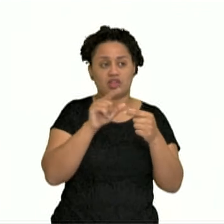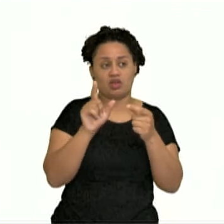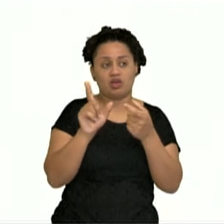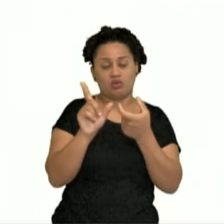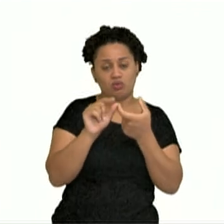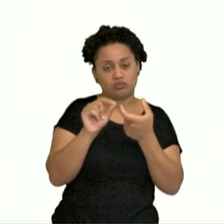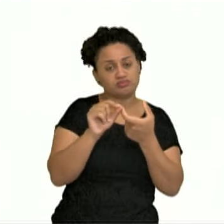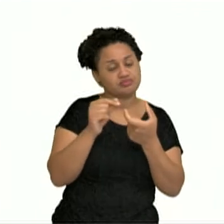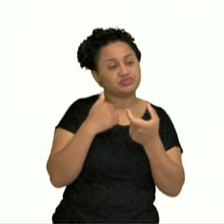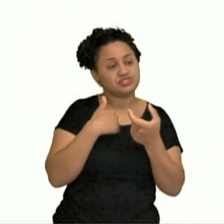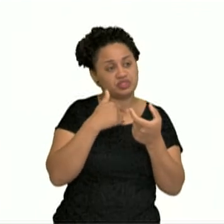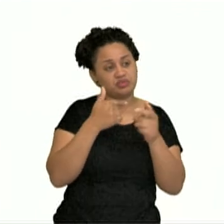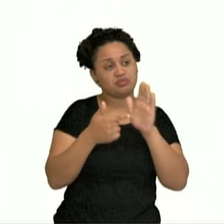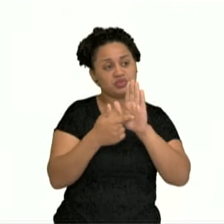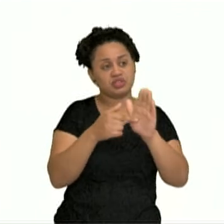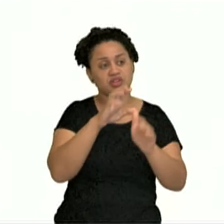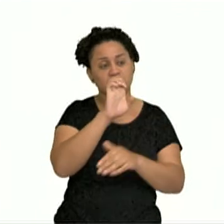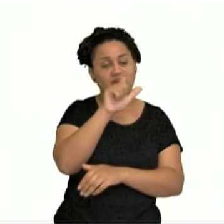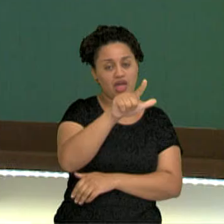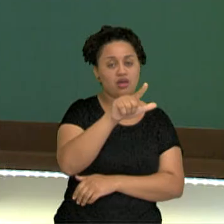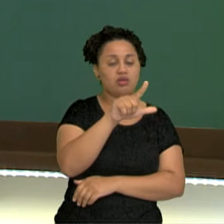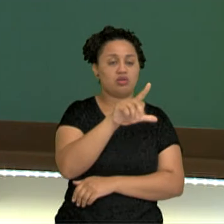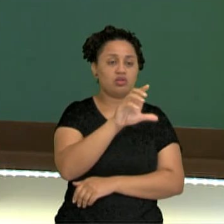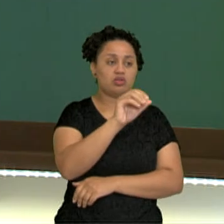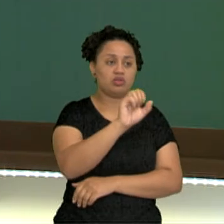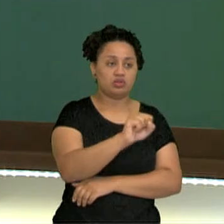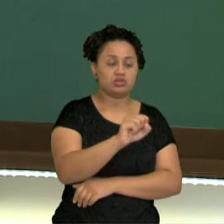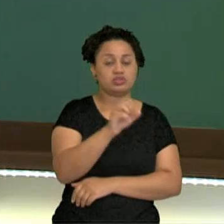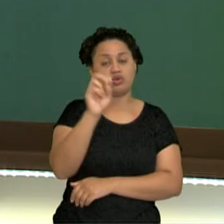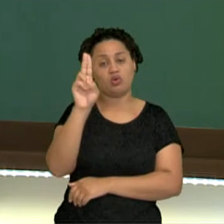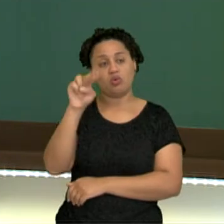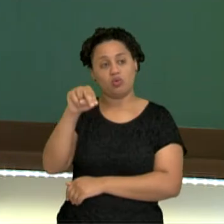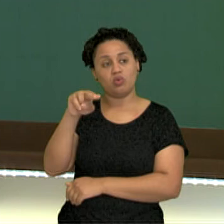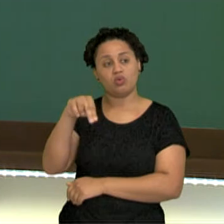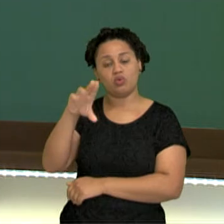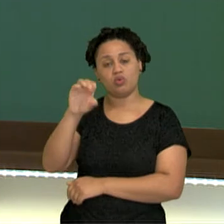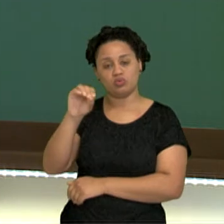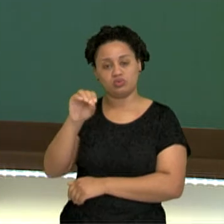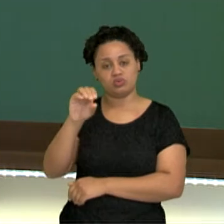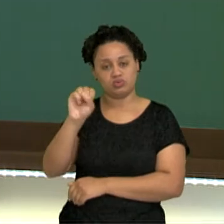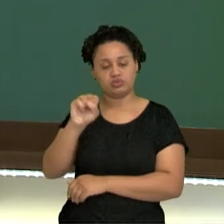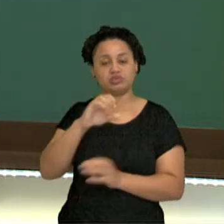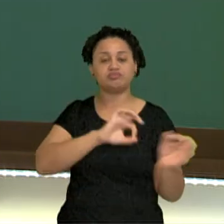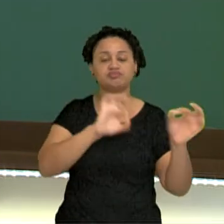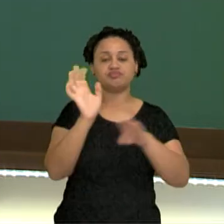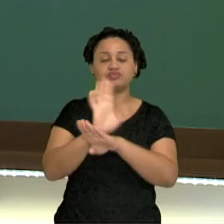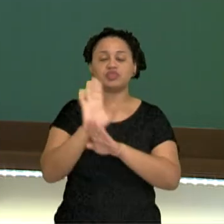plural. E quando é indefinido, eu posso utilizar o un e unos. Neste vídeo,